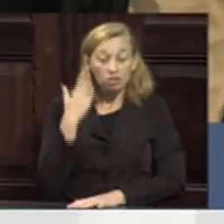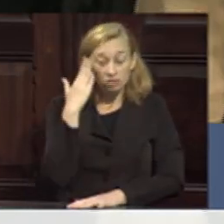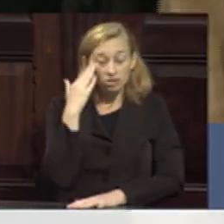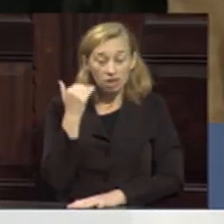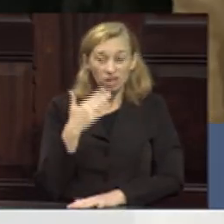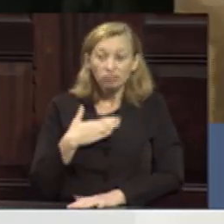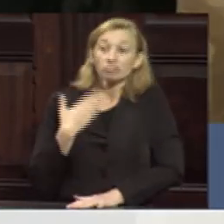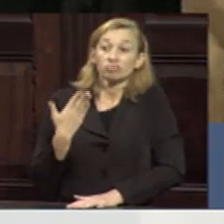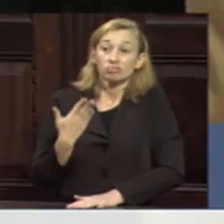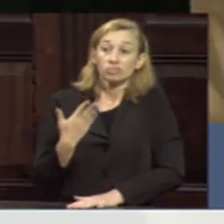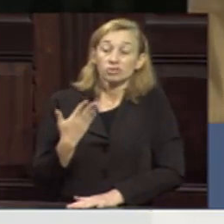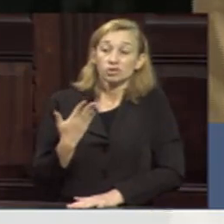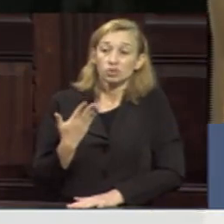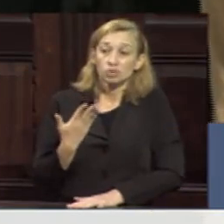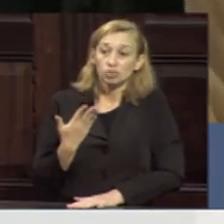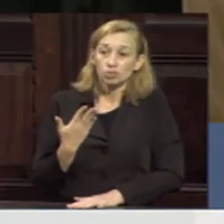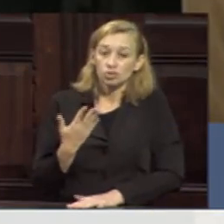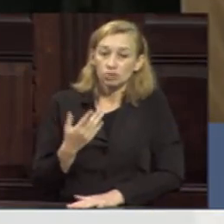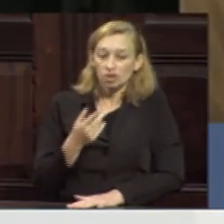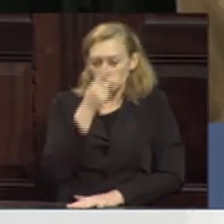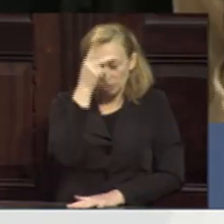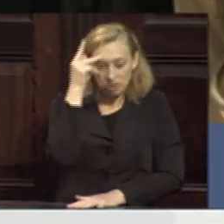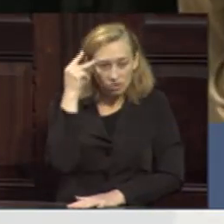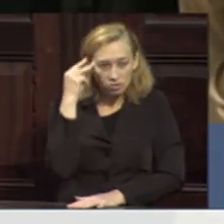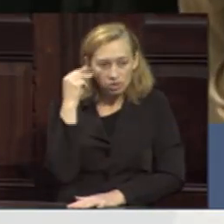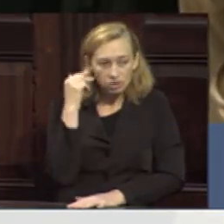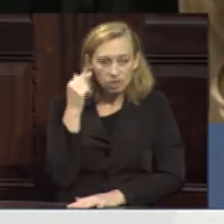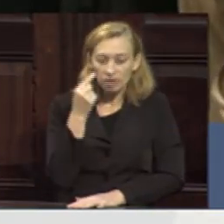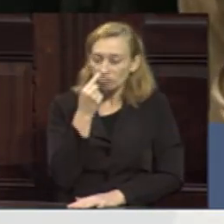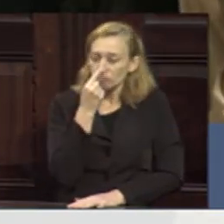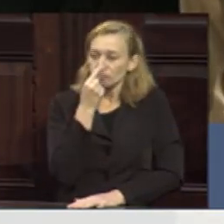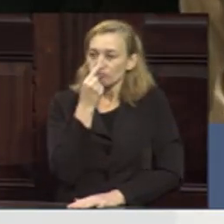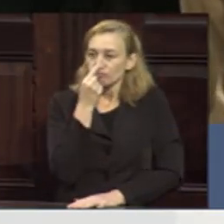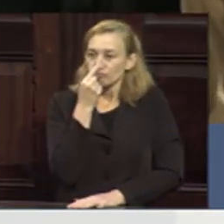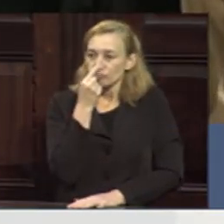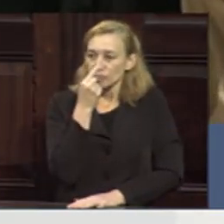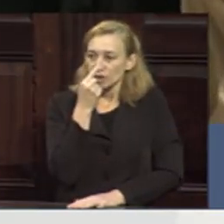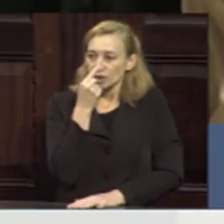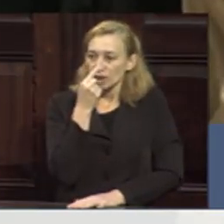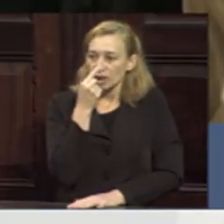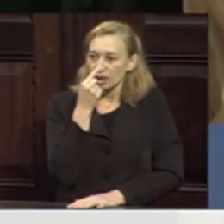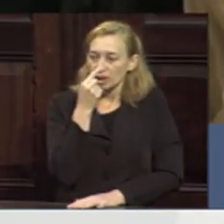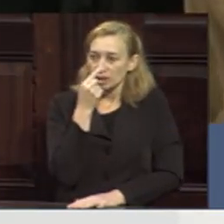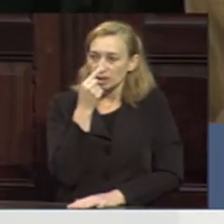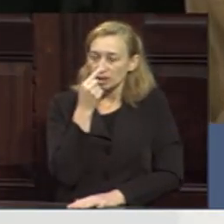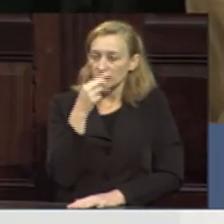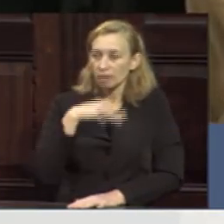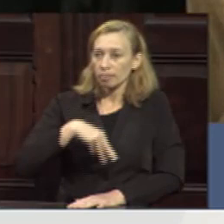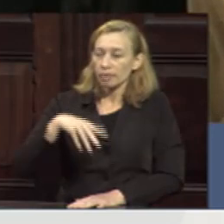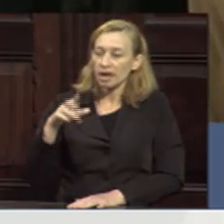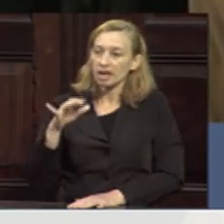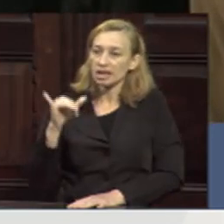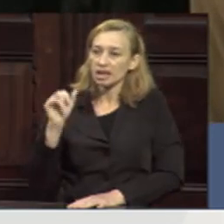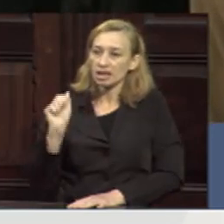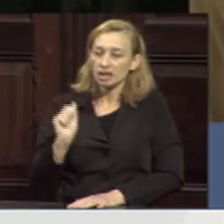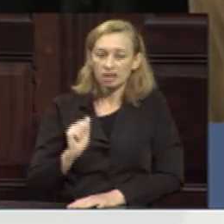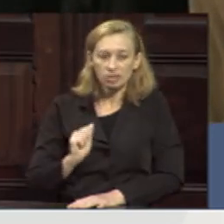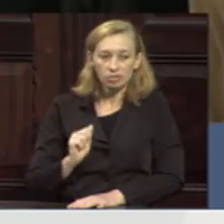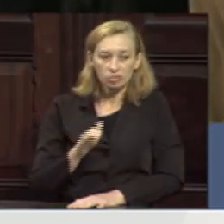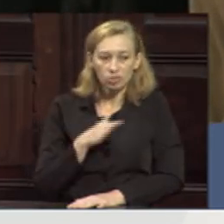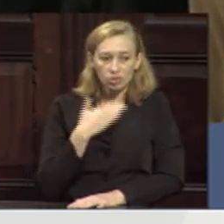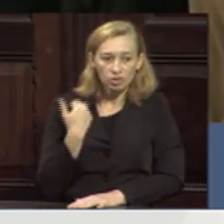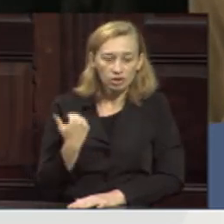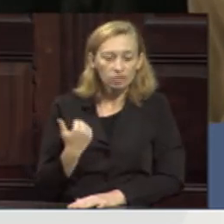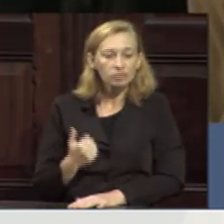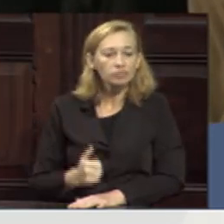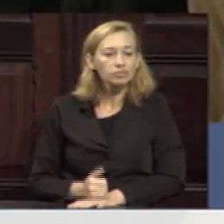esse, os que são mais próximos, evidentemente, sofrem muito mais. Então, enviar o abraço aos familiares, aos seus